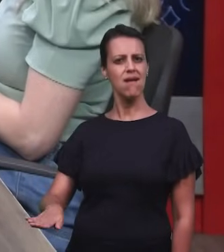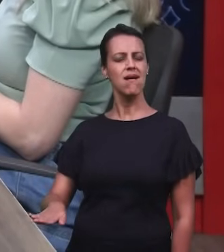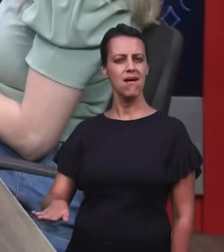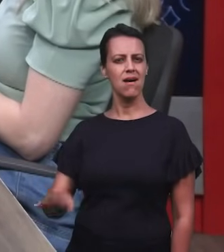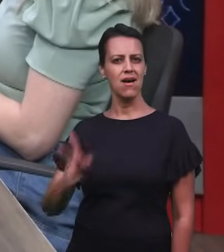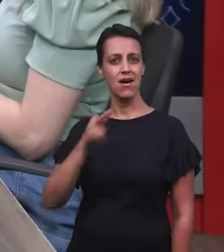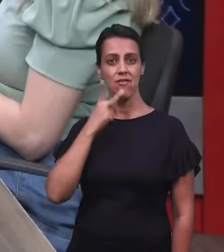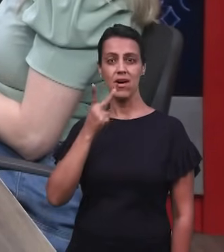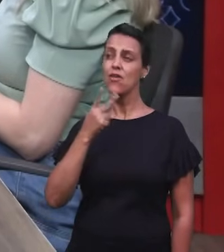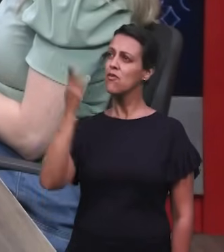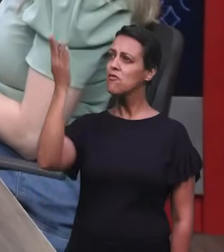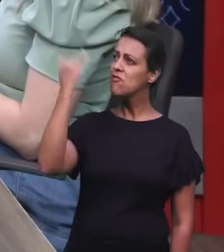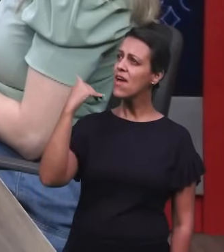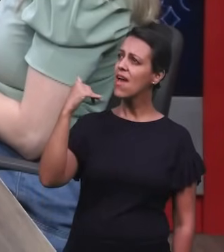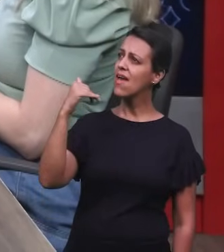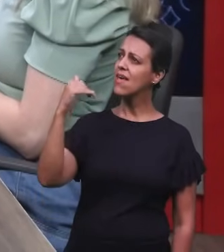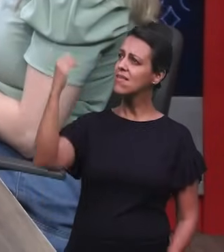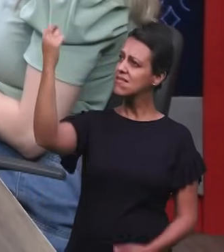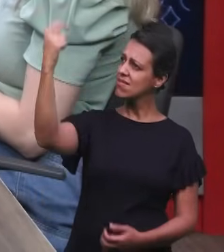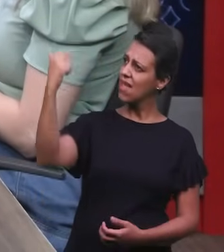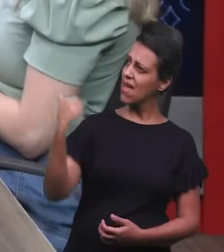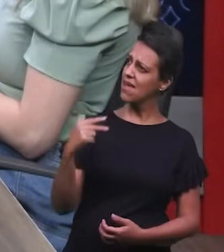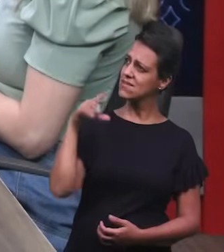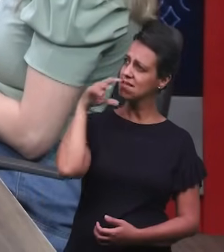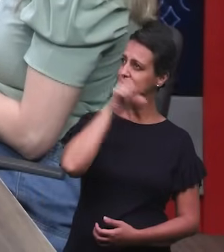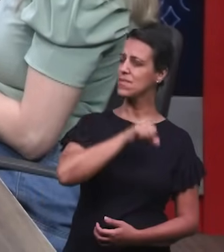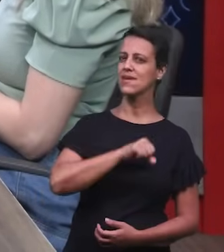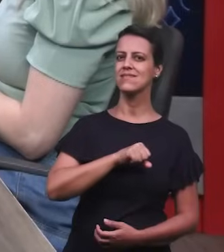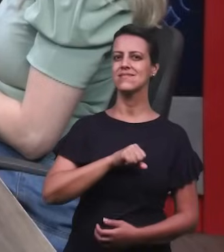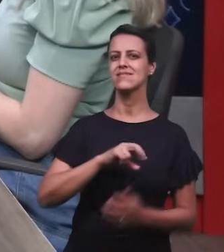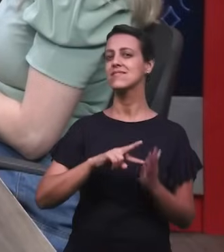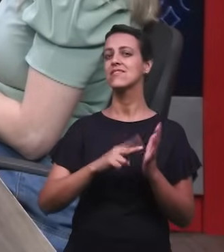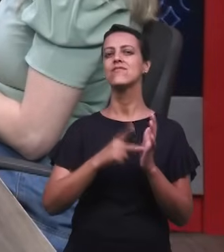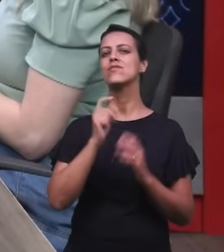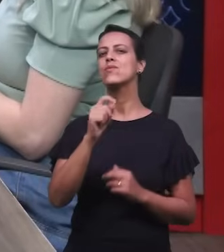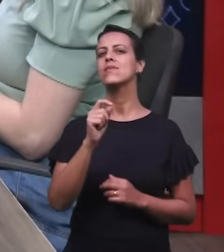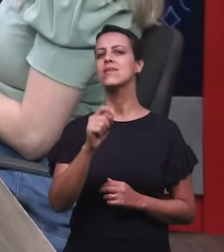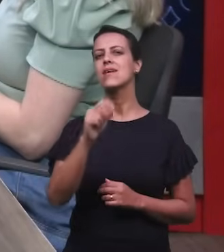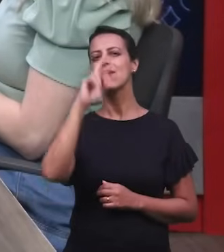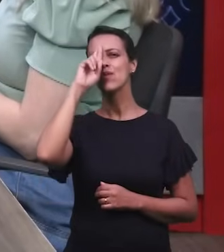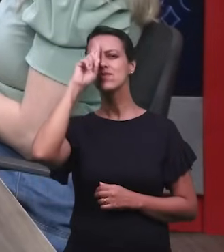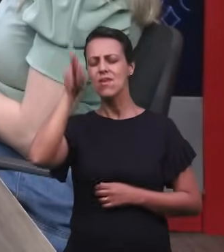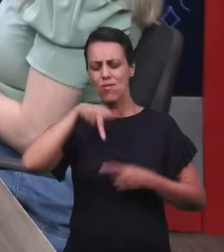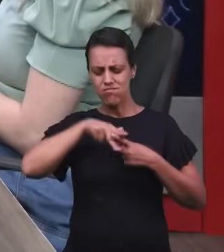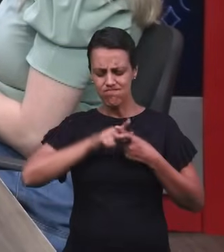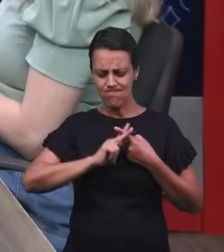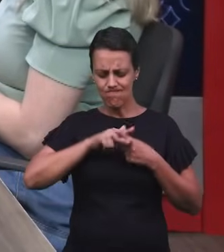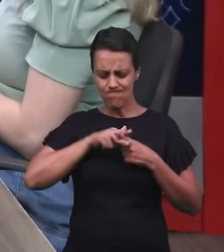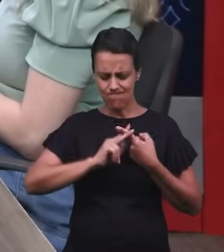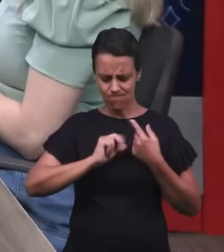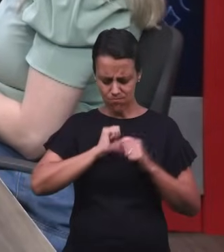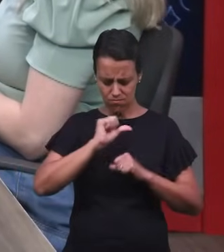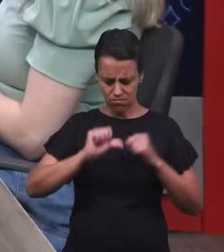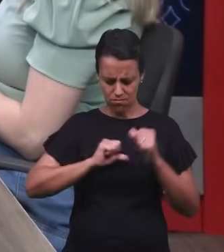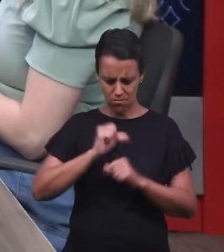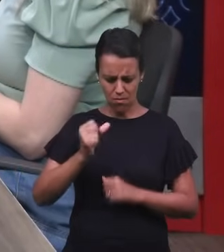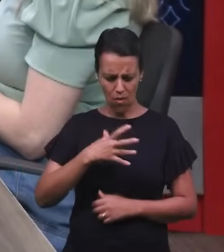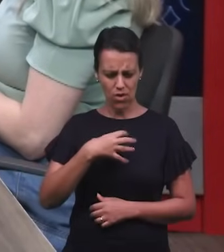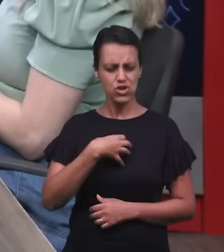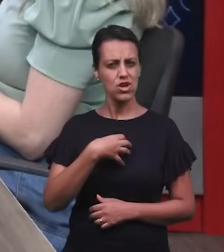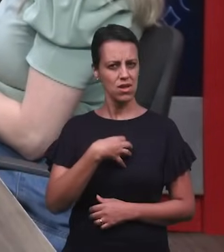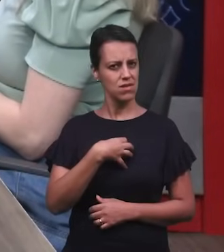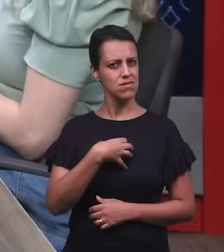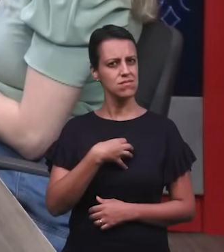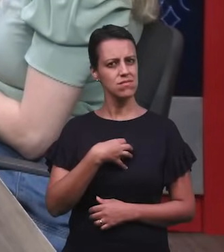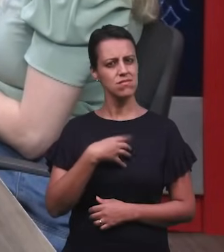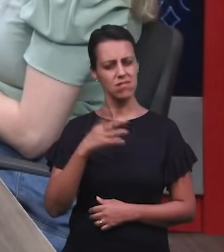explicação disso no último seminário de jovens. Então, o Senhor também molda a nossa vida, né, pastor? Ele molda também o nosso caráter, a nossa personalidade, não é isso?